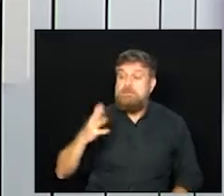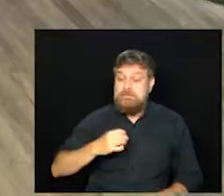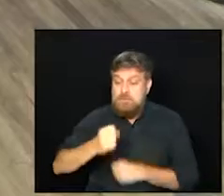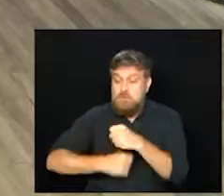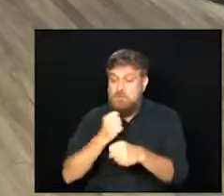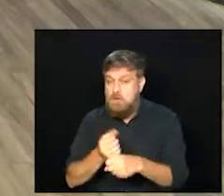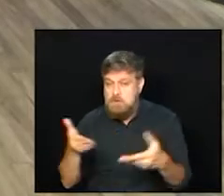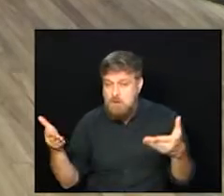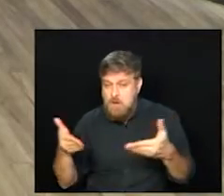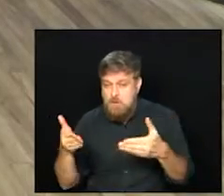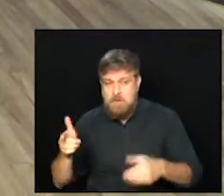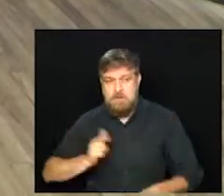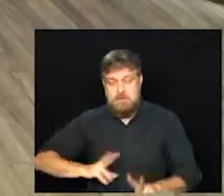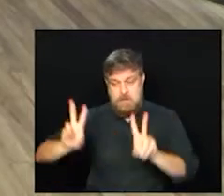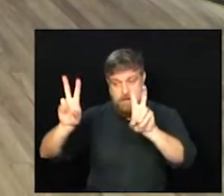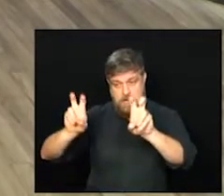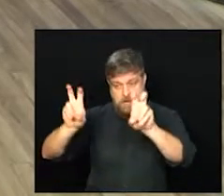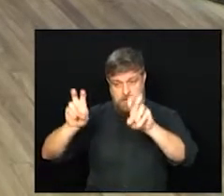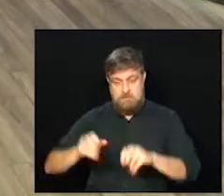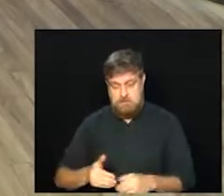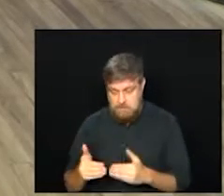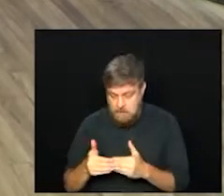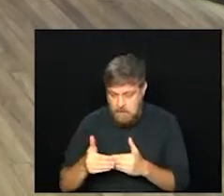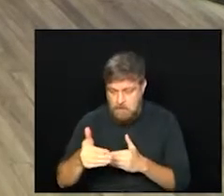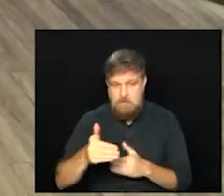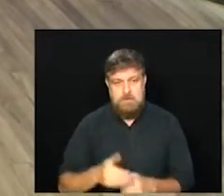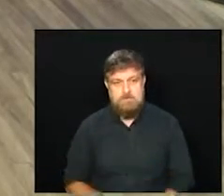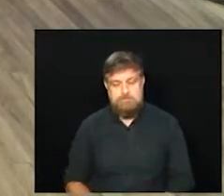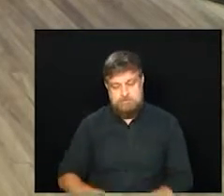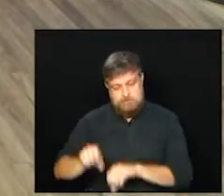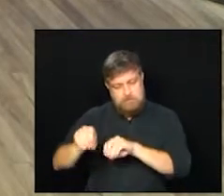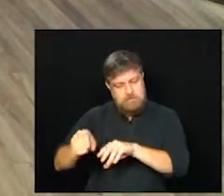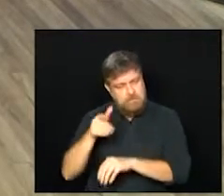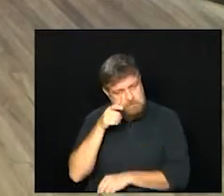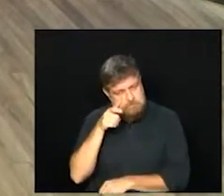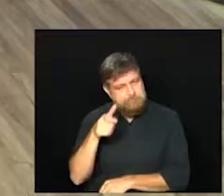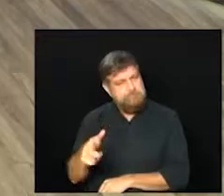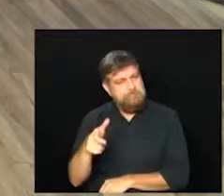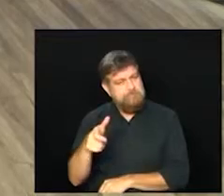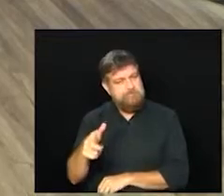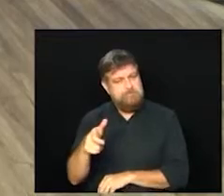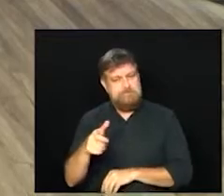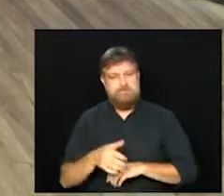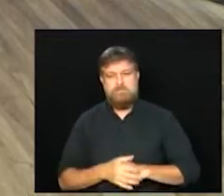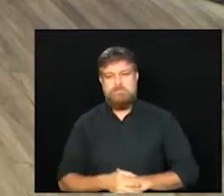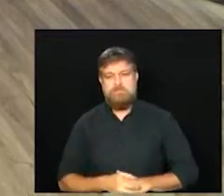ano? Este é o tema, a partir de agora, de Olho na Educação.